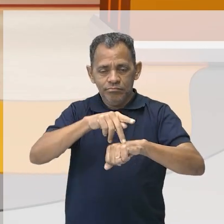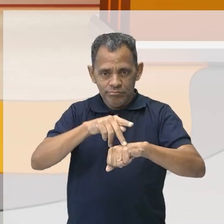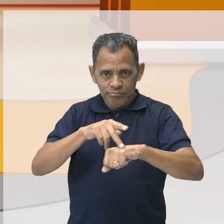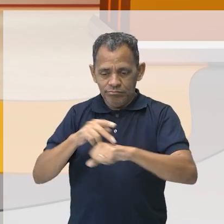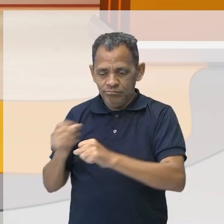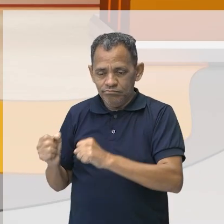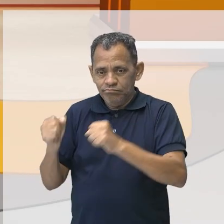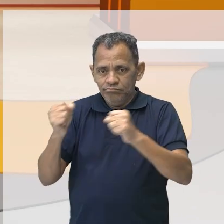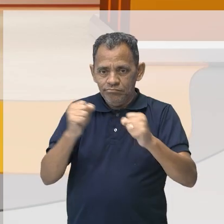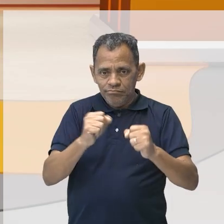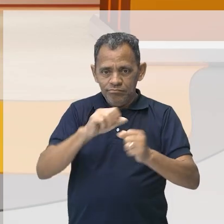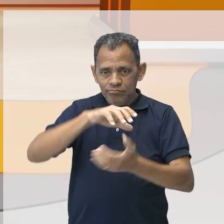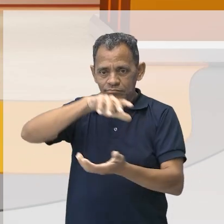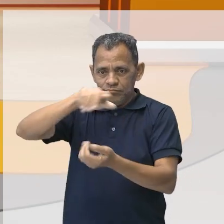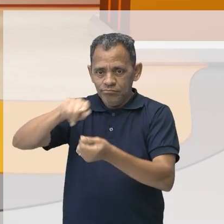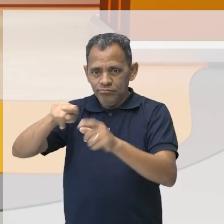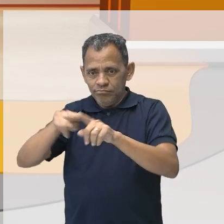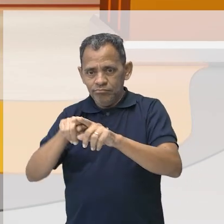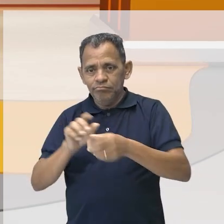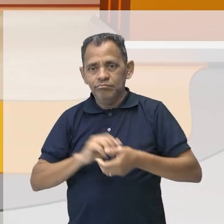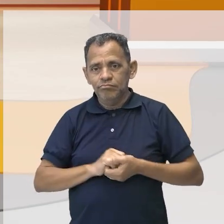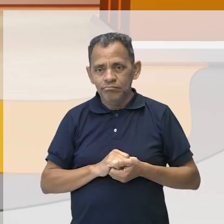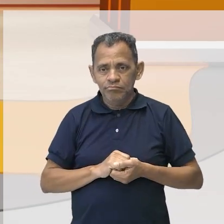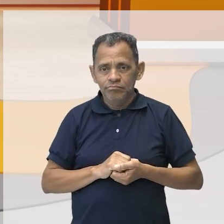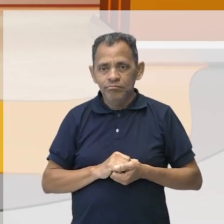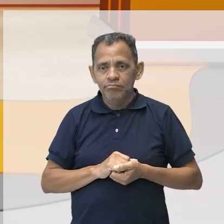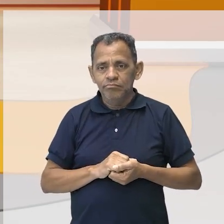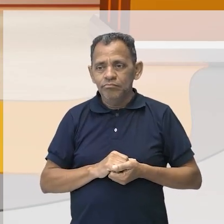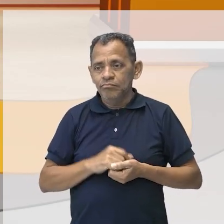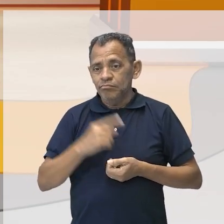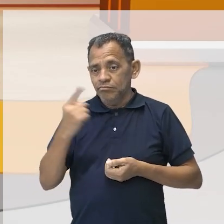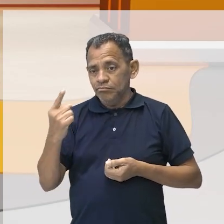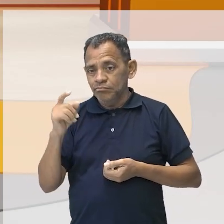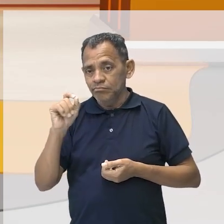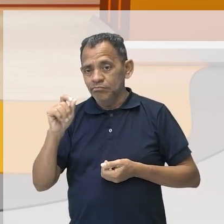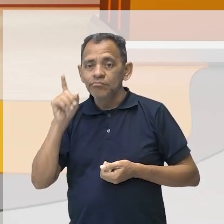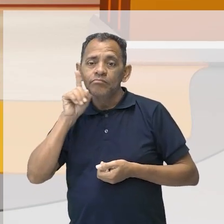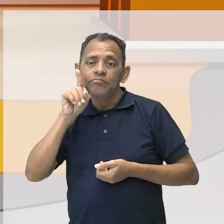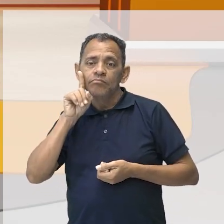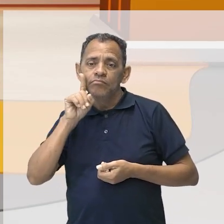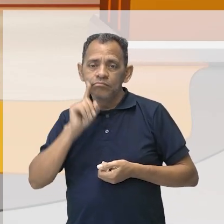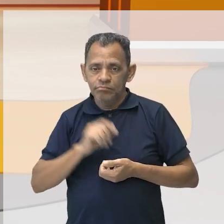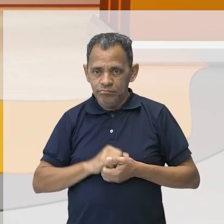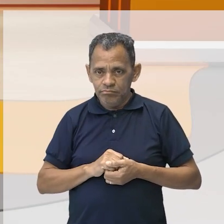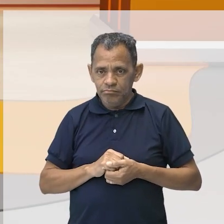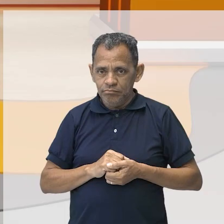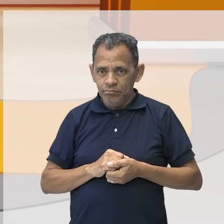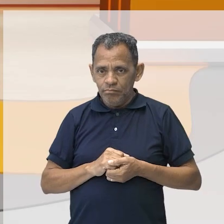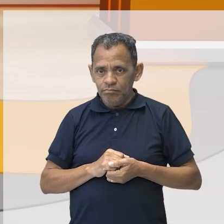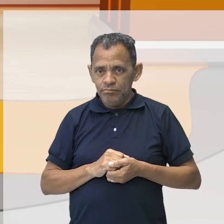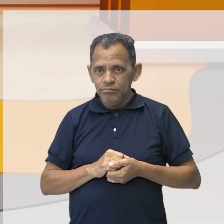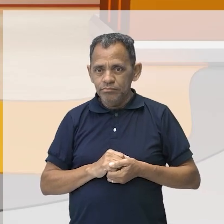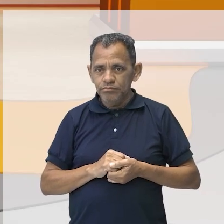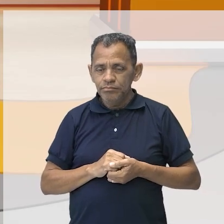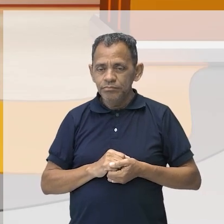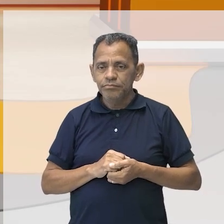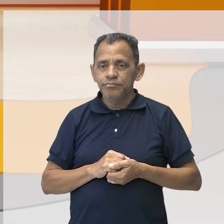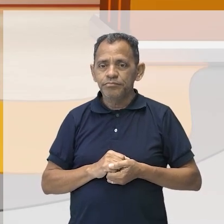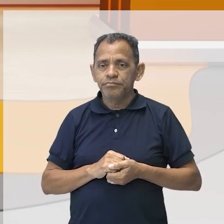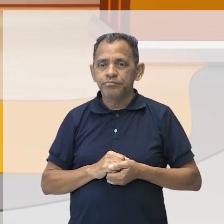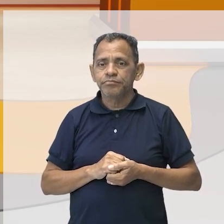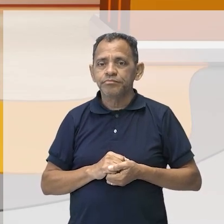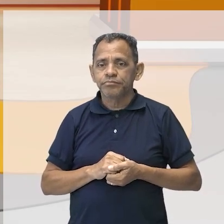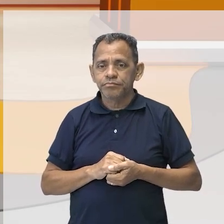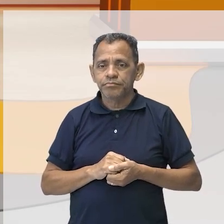mundiais, potências hegemônicas, tá certo? E uma delas vai ser os Estados Unidos da América. Vai ter um convidado aqui